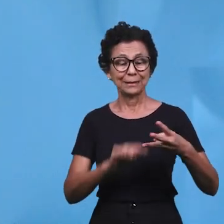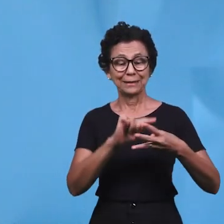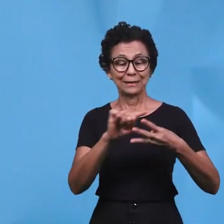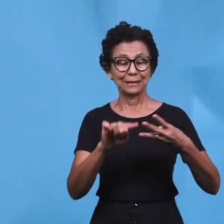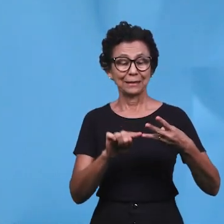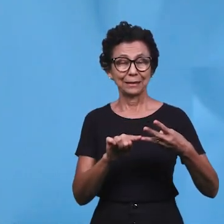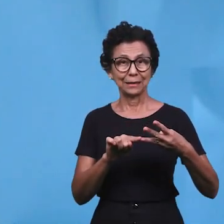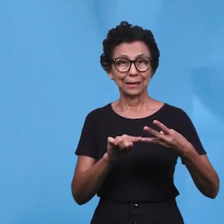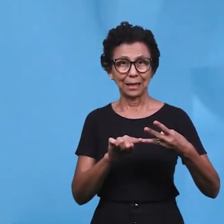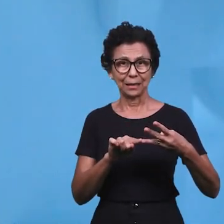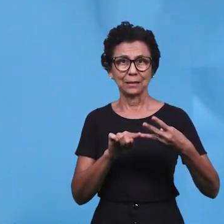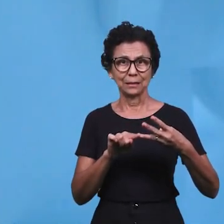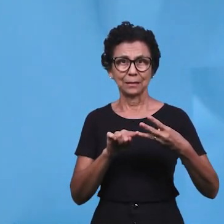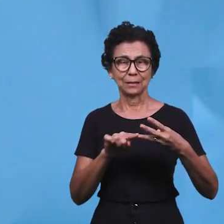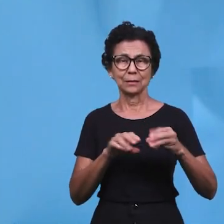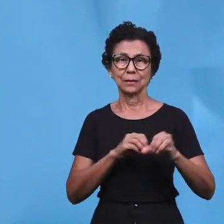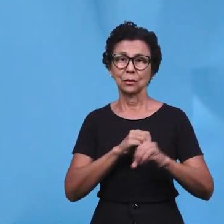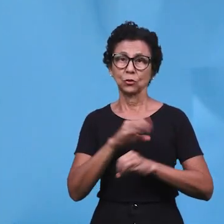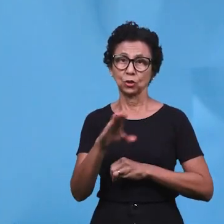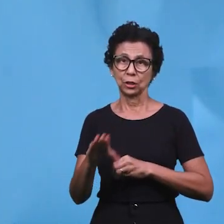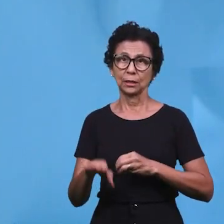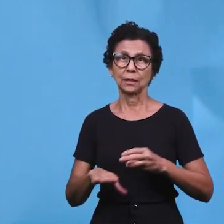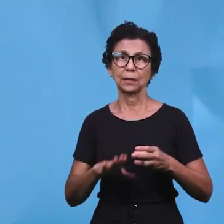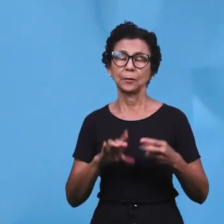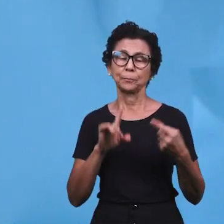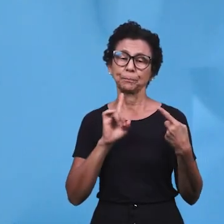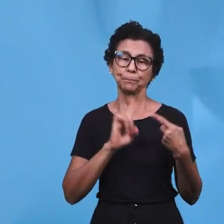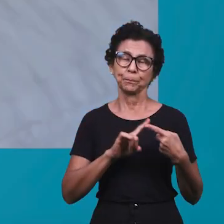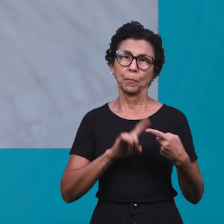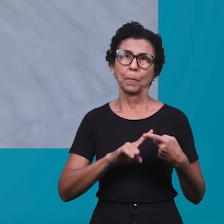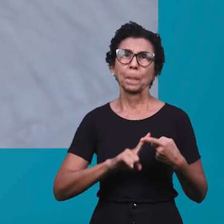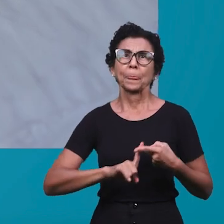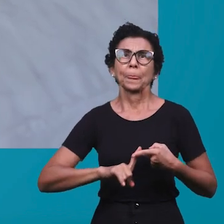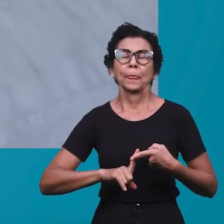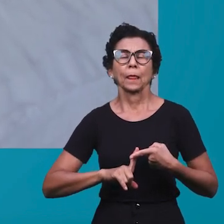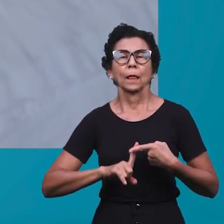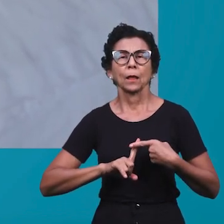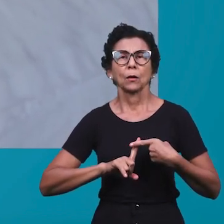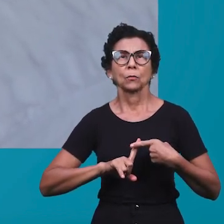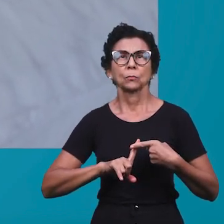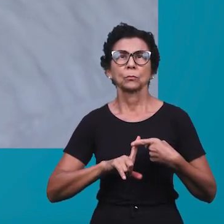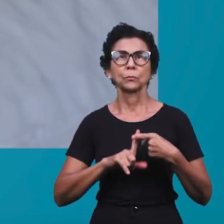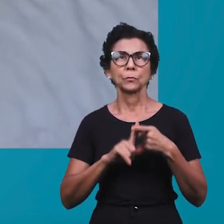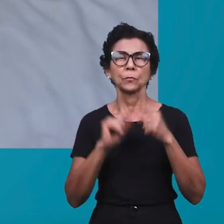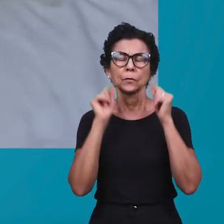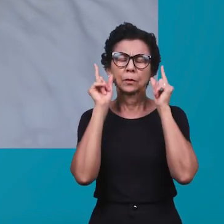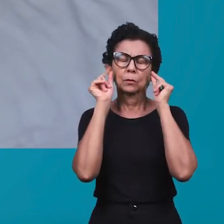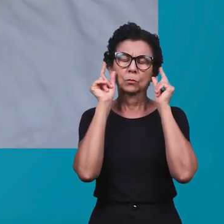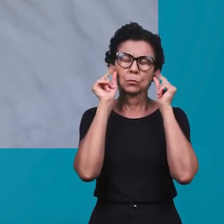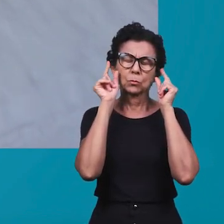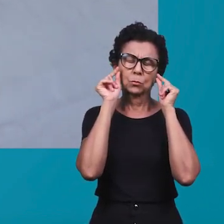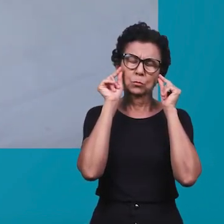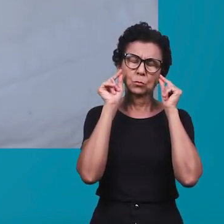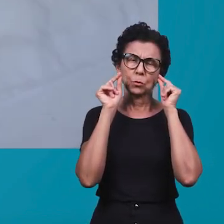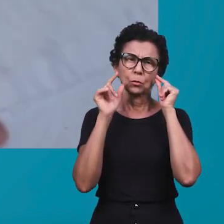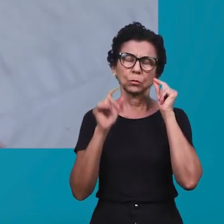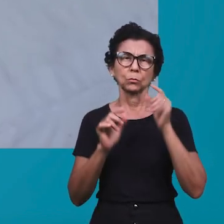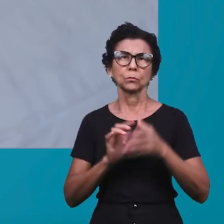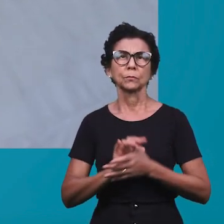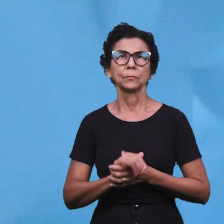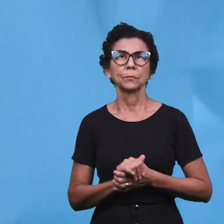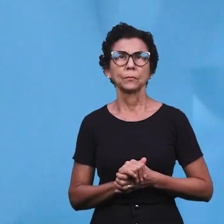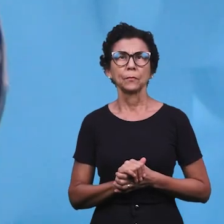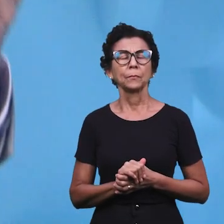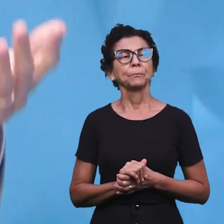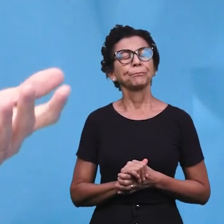dicas que influenciam nesse ciclo. Sendo elas o ciclo sono-vigília, que é a